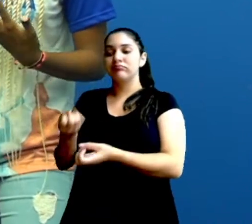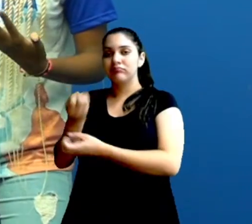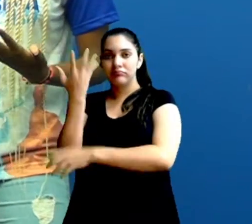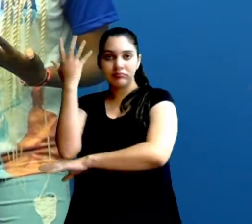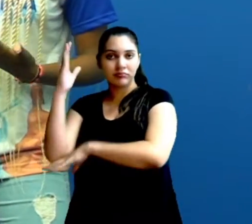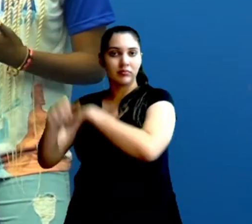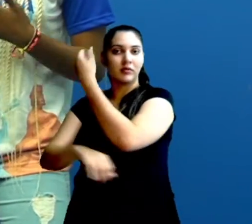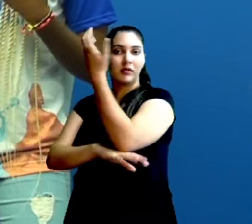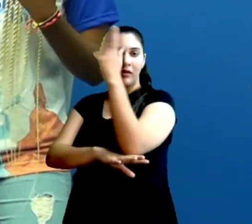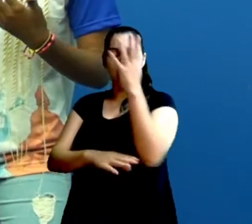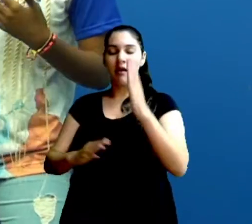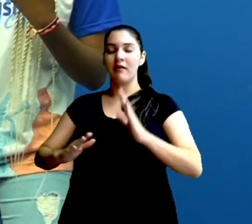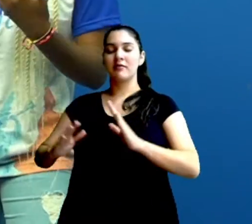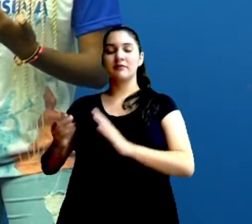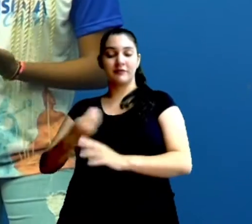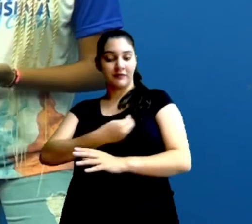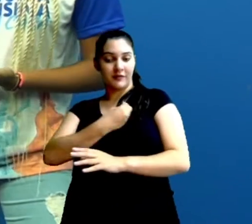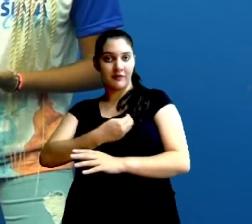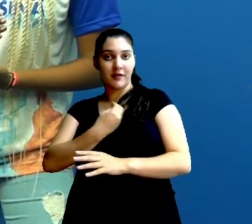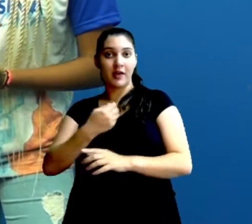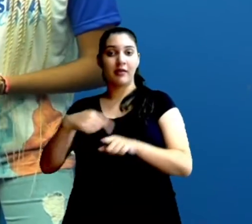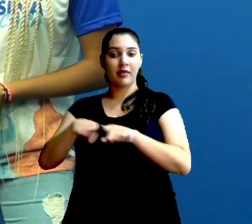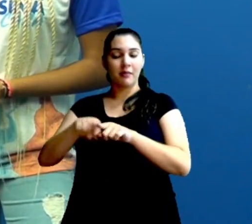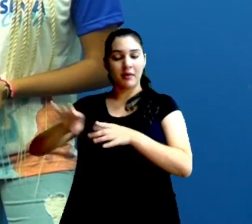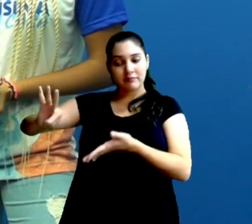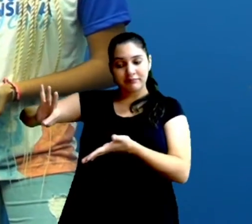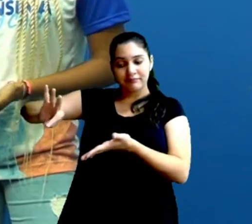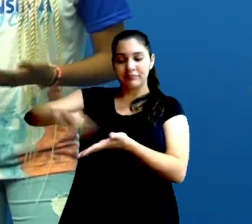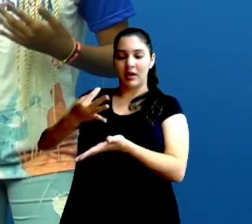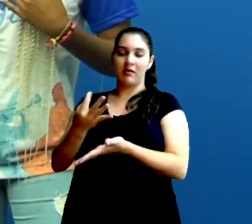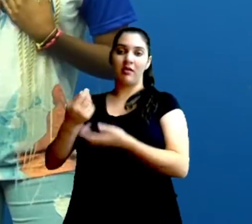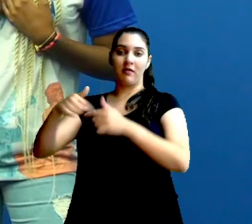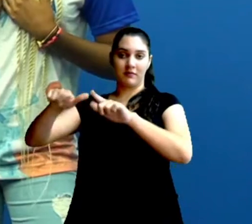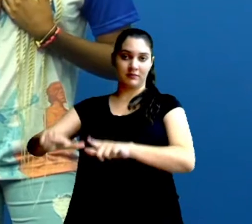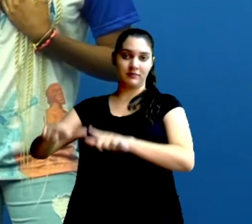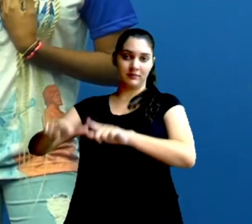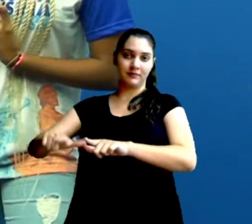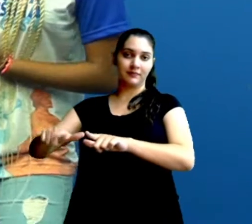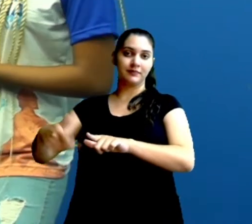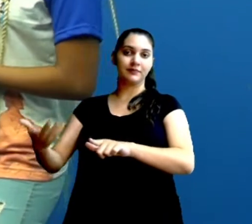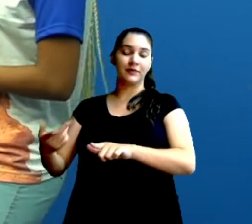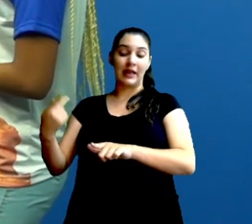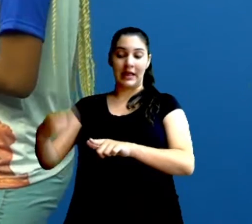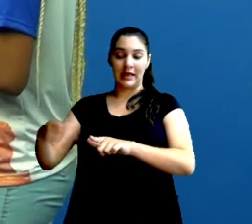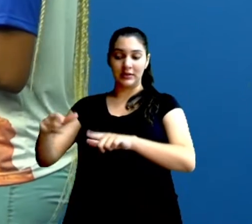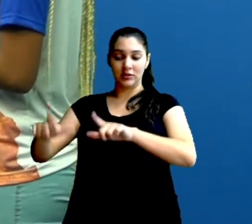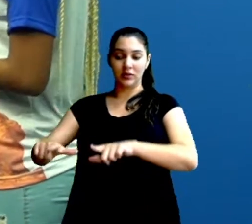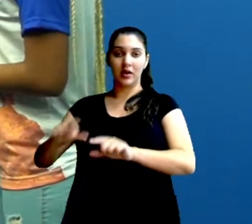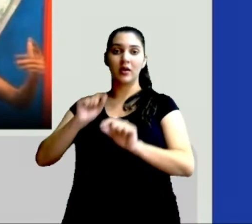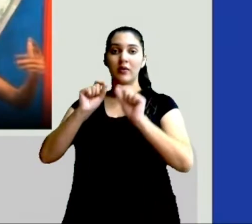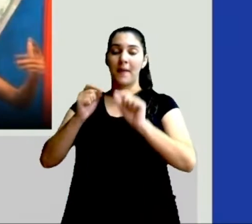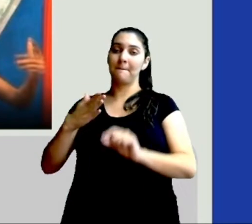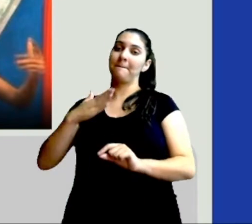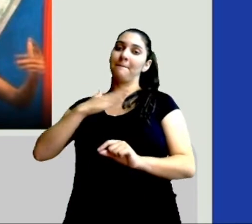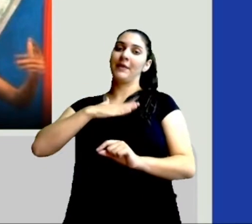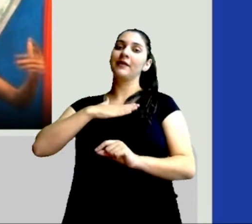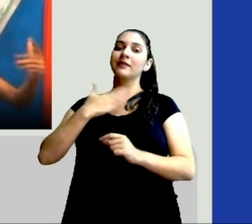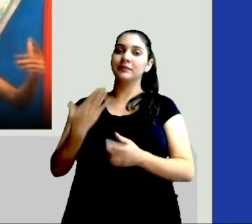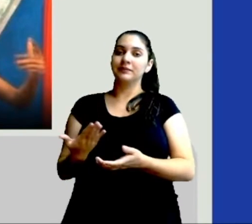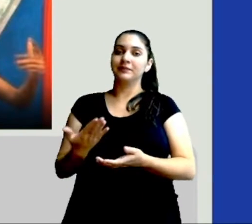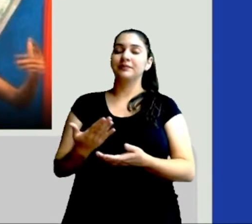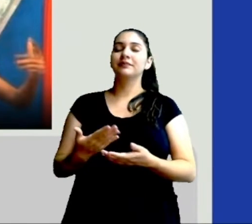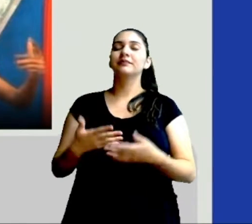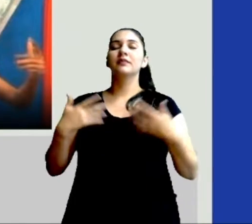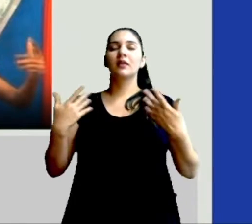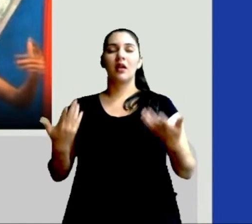plantava, habitava e registrava essa terra. Então, essa terra seria o quê? Minha.